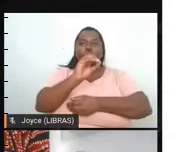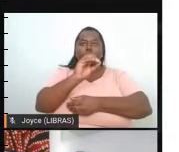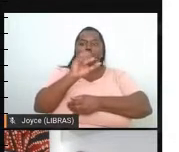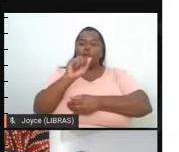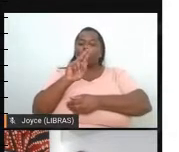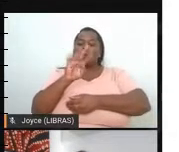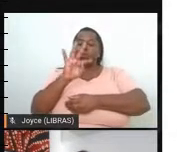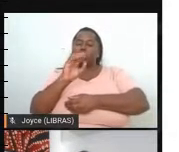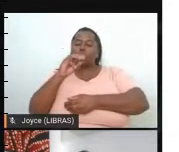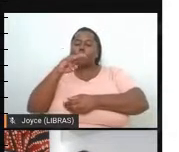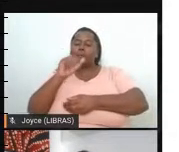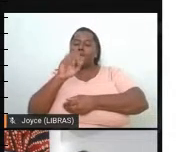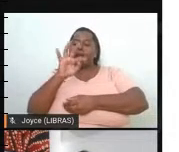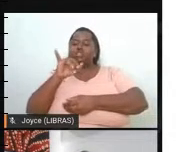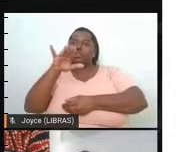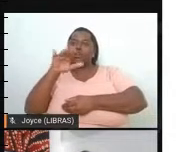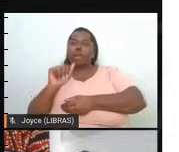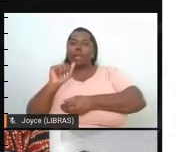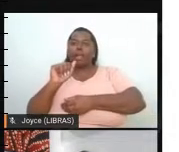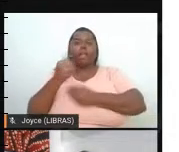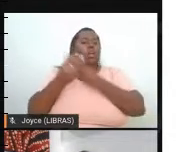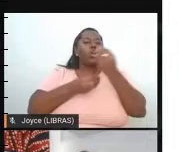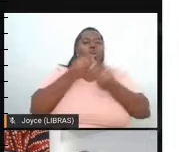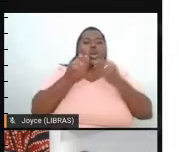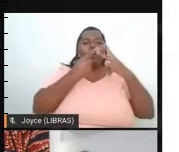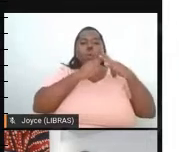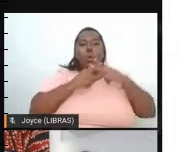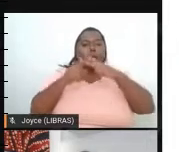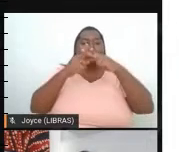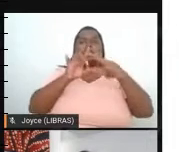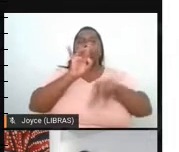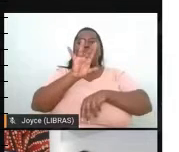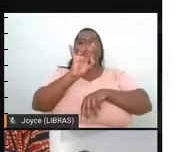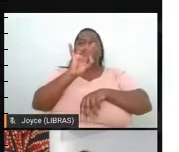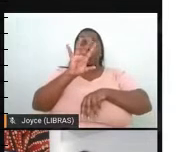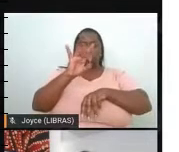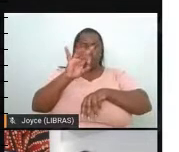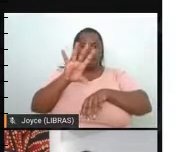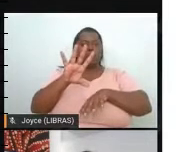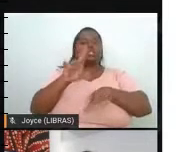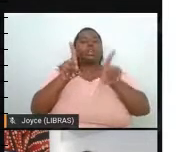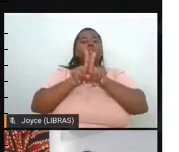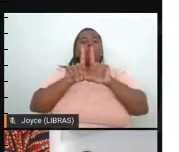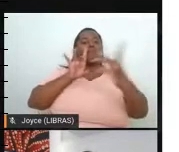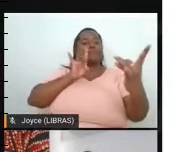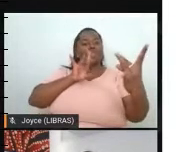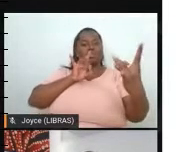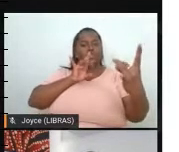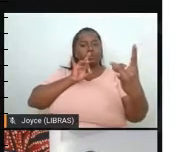pouco tranquila, né, de falar depois, é porque é uma das propostas